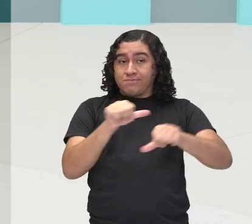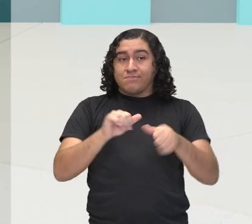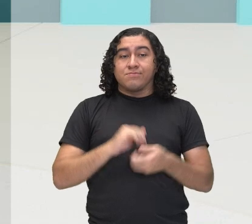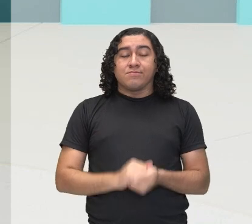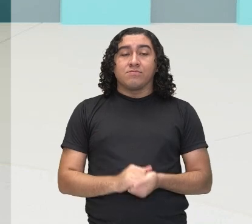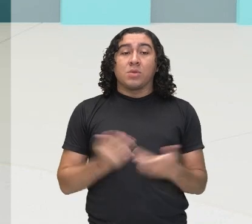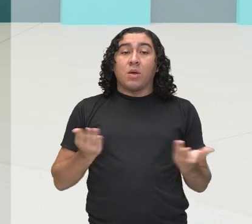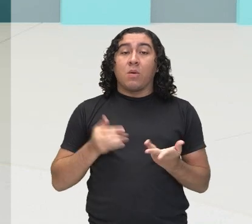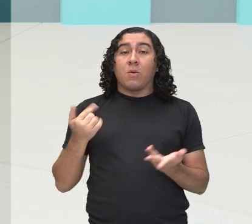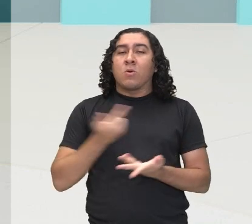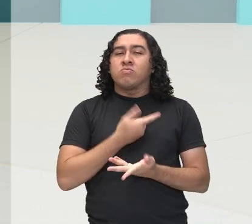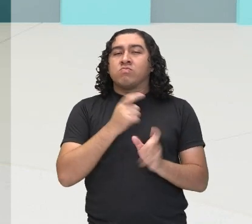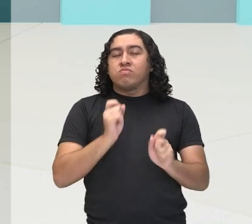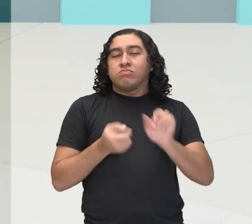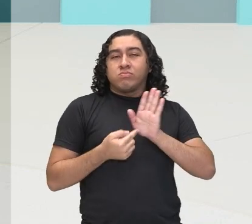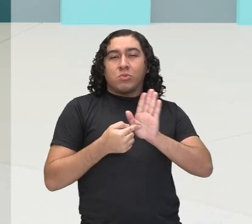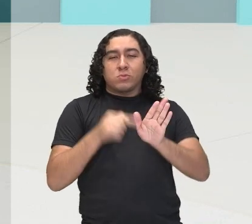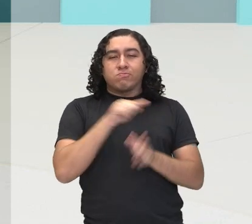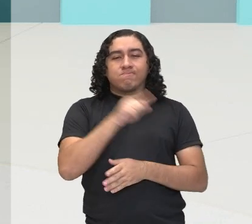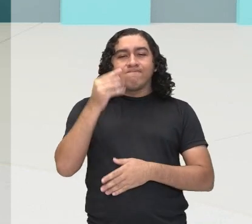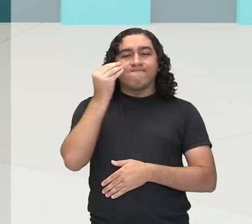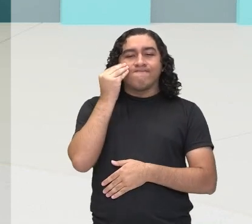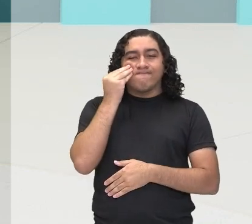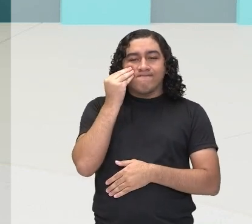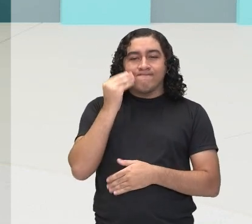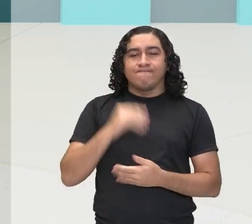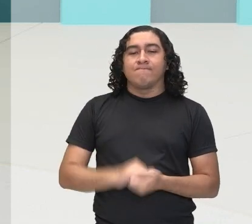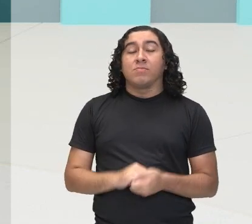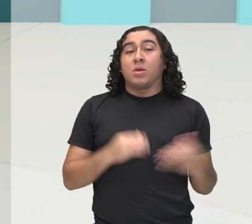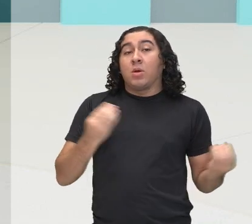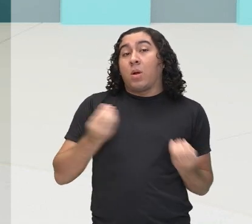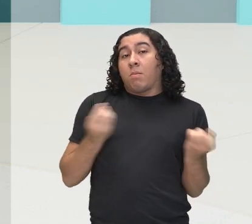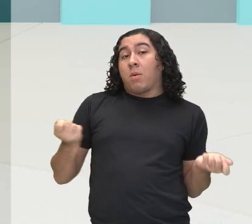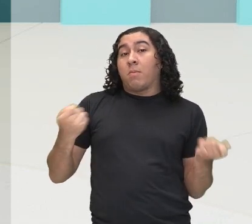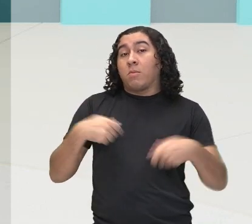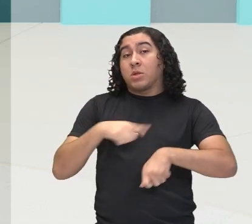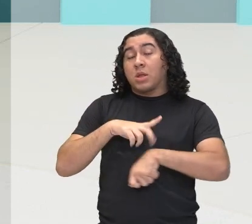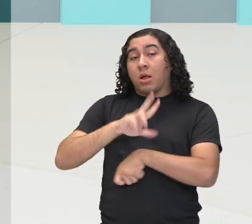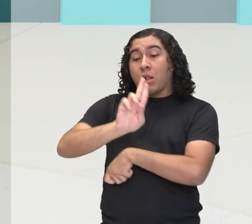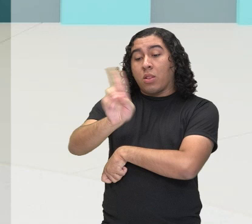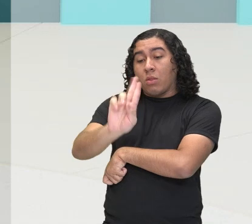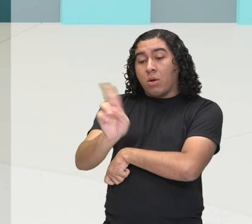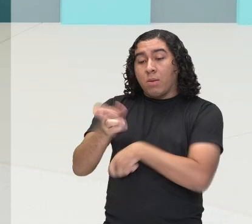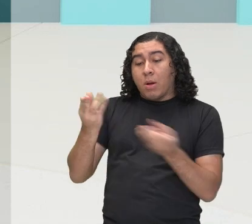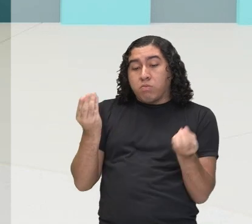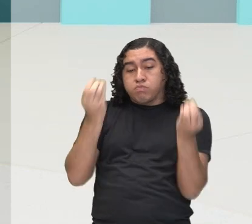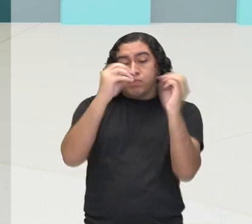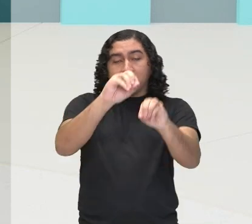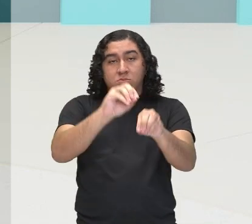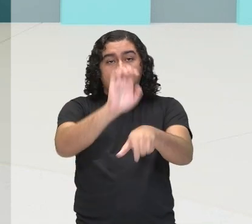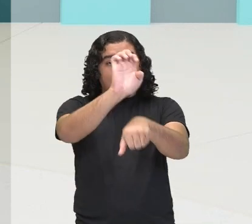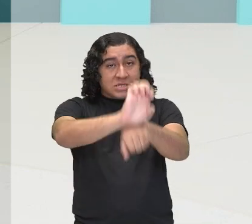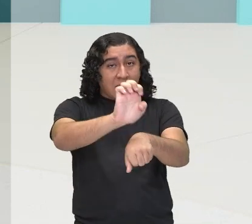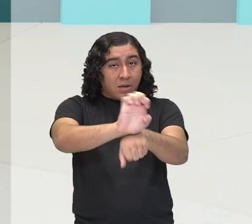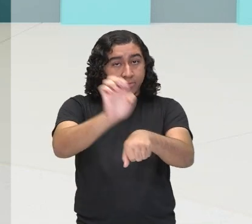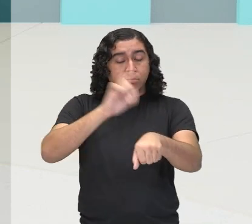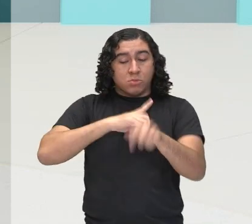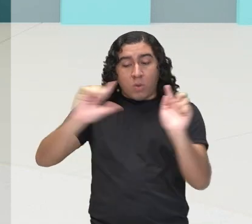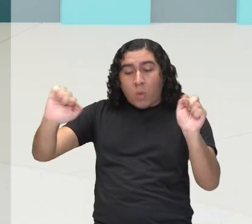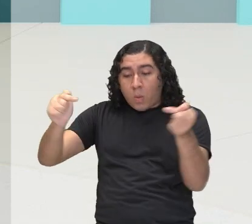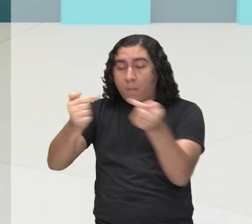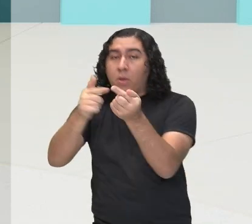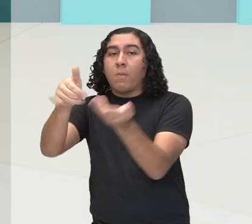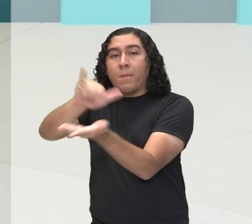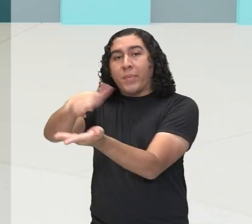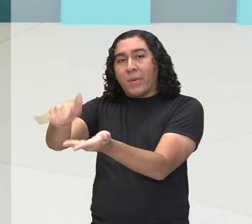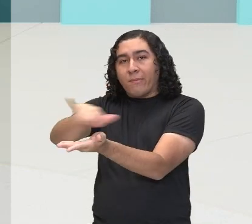nós vamos mostrar para vocês como ele recebe o nome em determinados